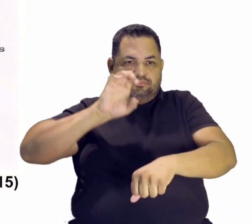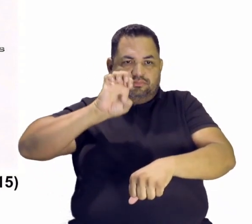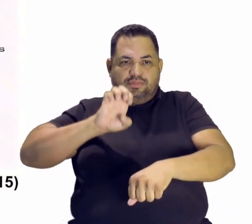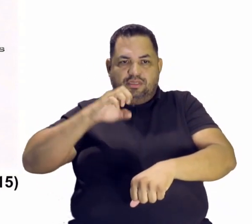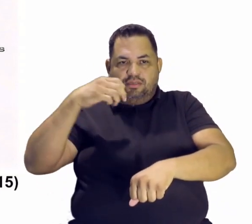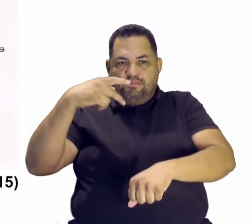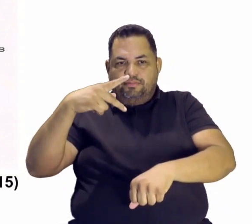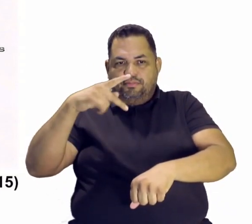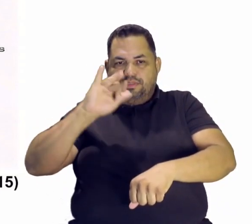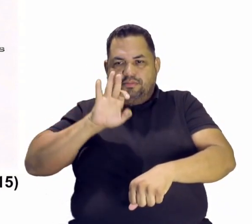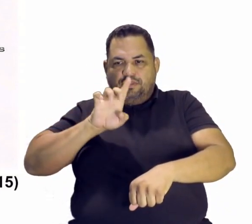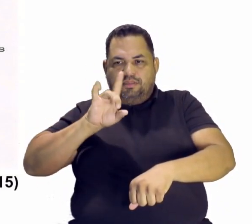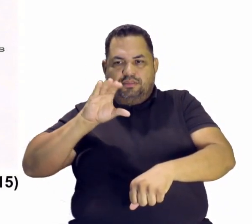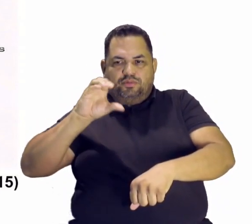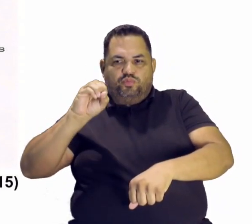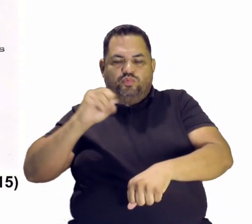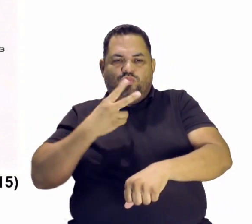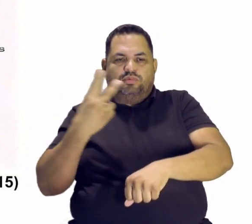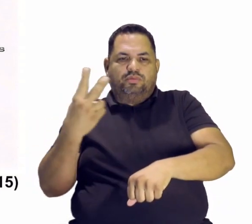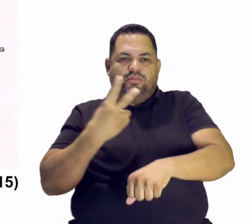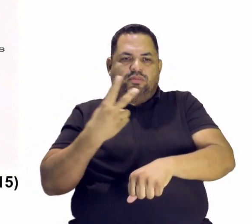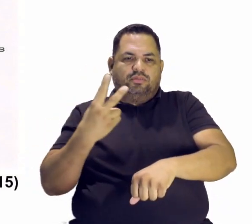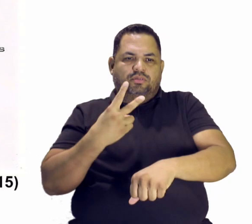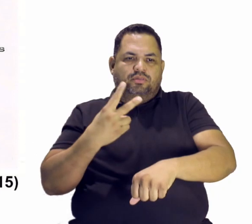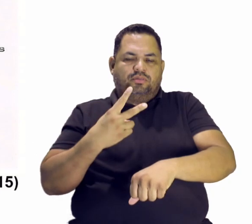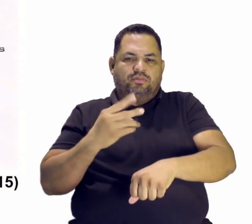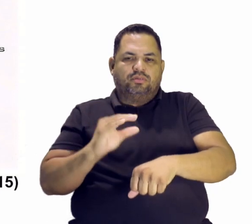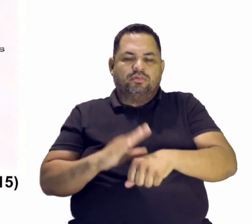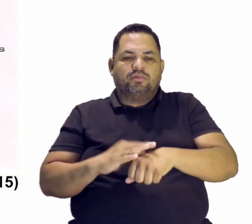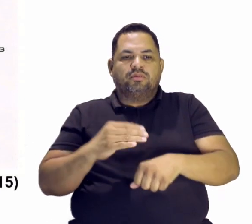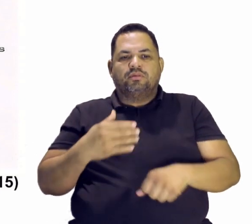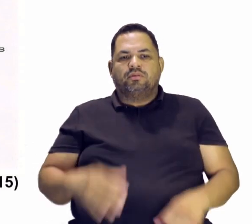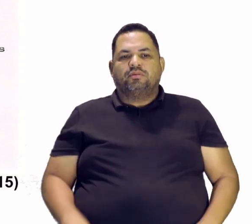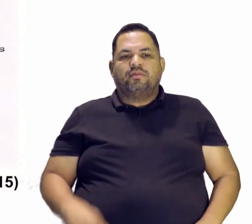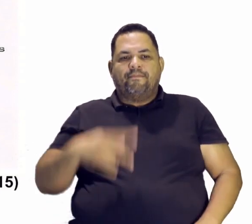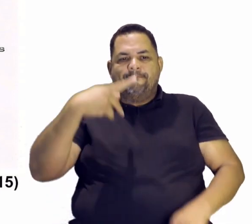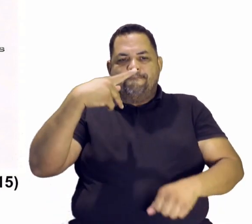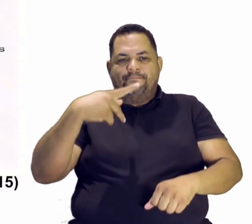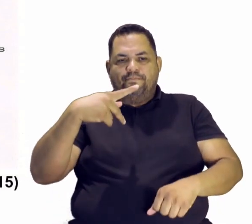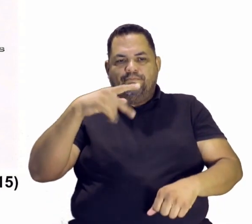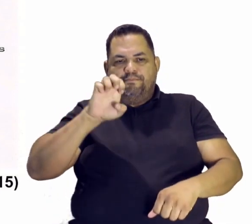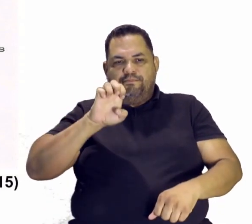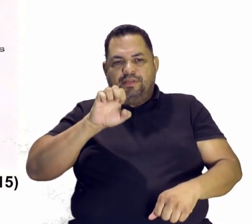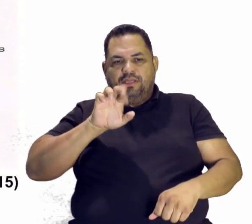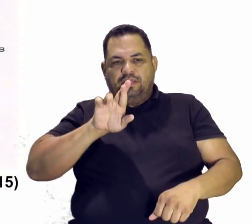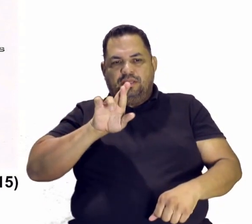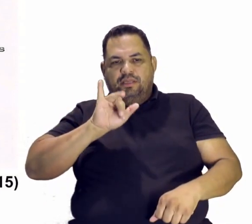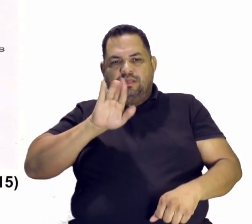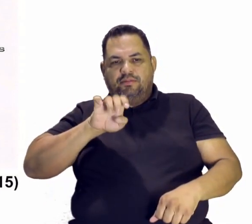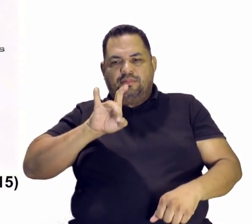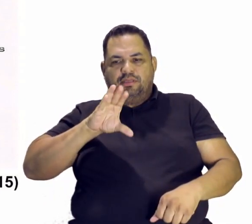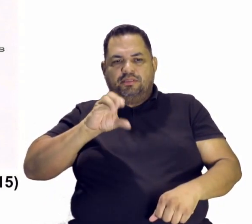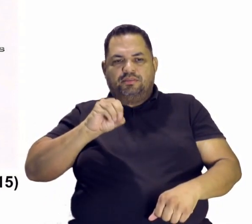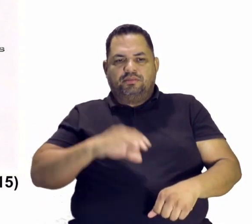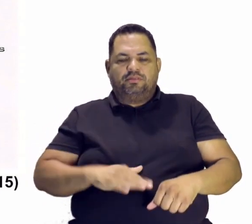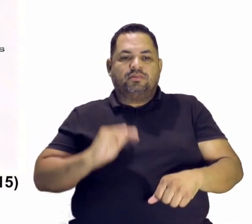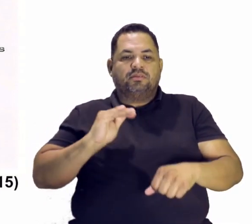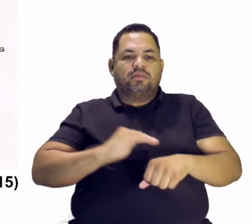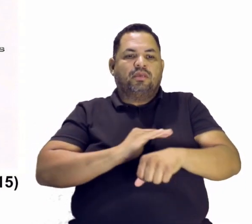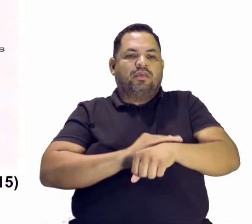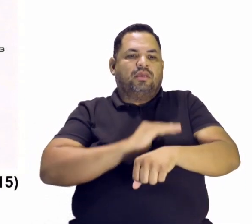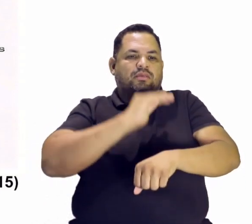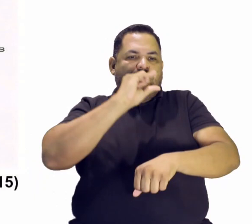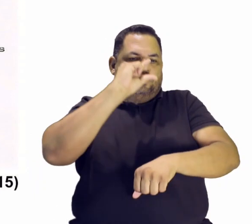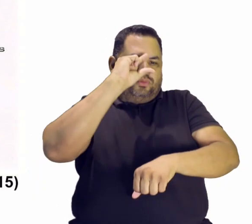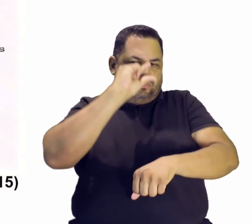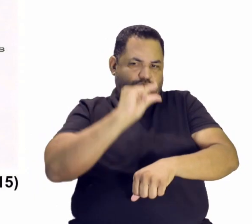a segunda, né, que vai fazer essa composição do epimísio se chama perimísio, e a última, a fibra mais fininha, que seria